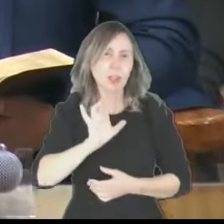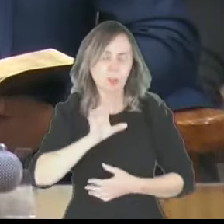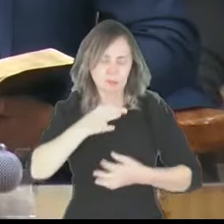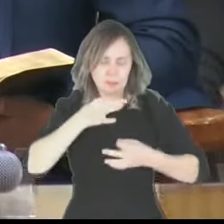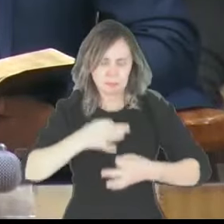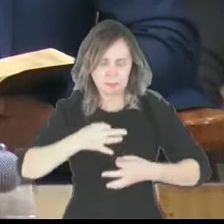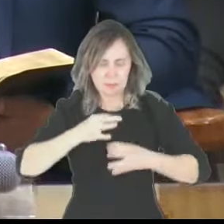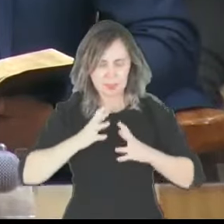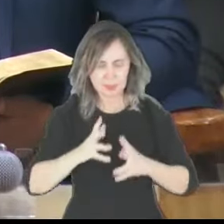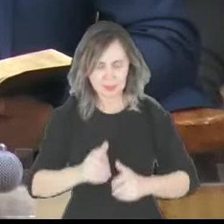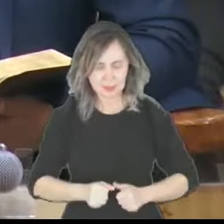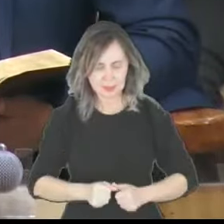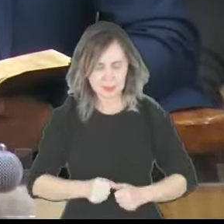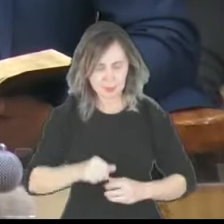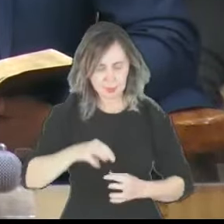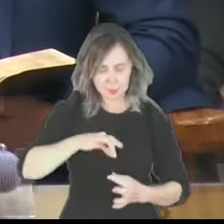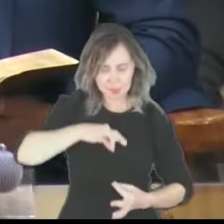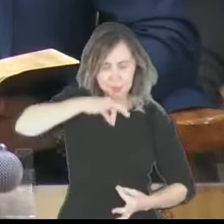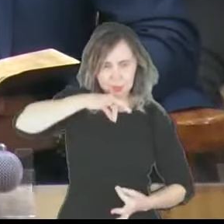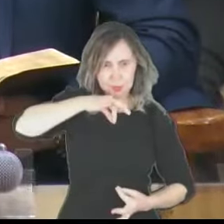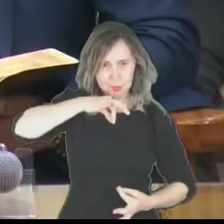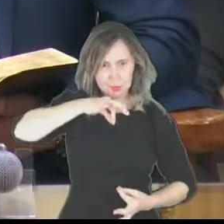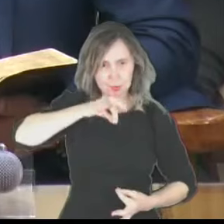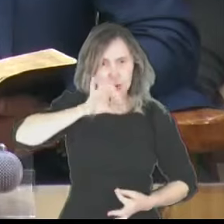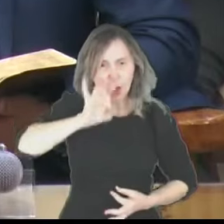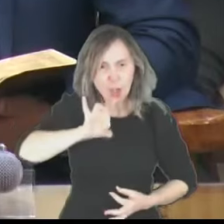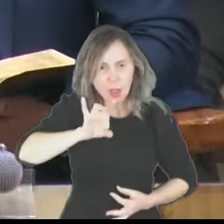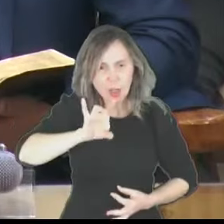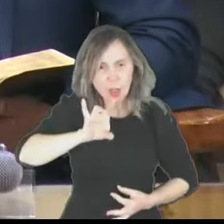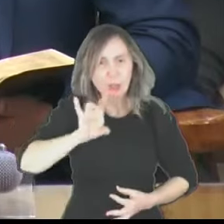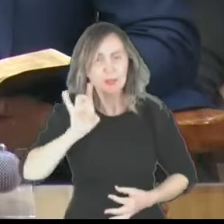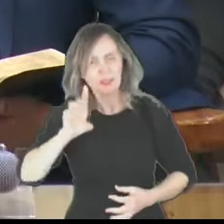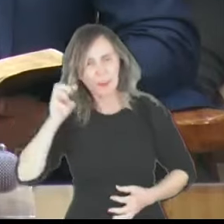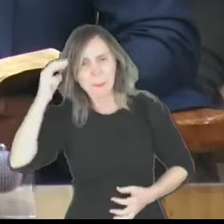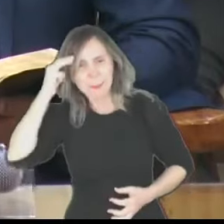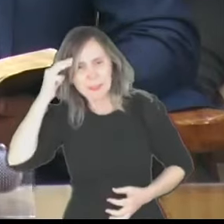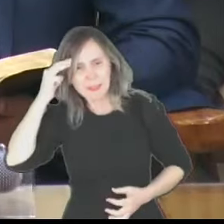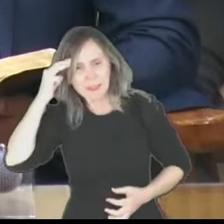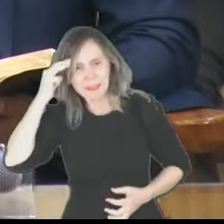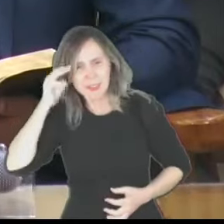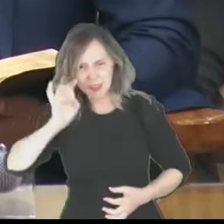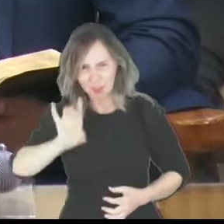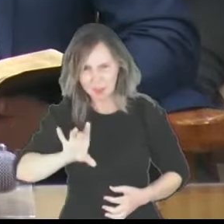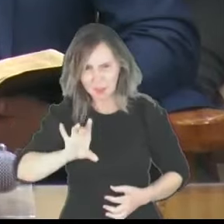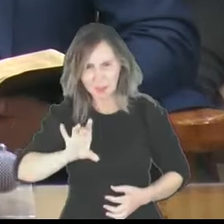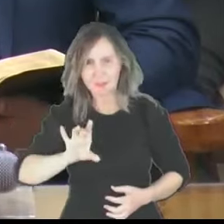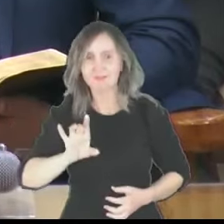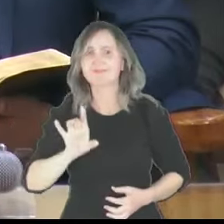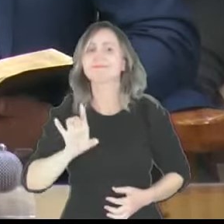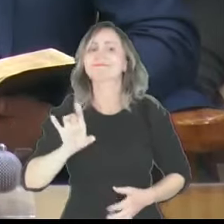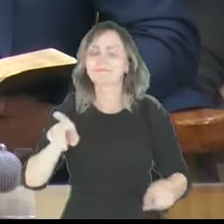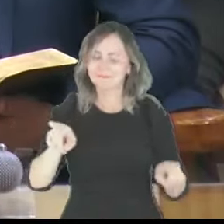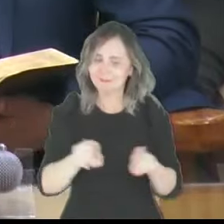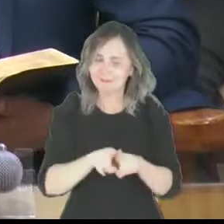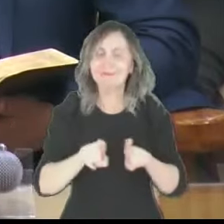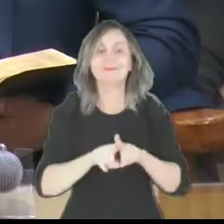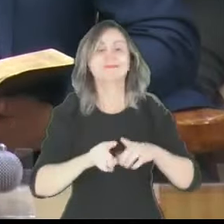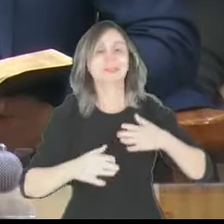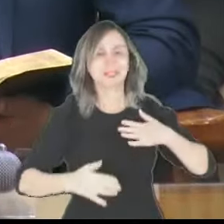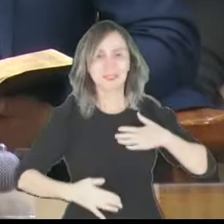Não é apenas a santificação da mente. Mas é também a santificação do corpo. A